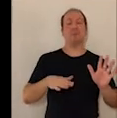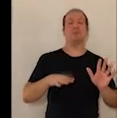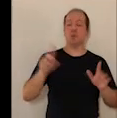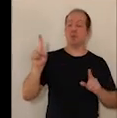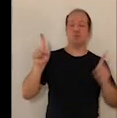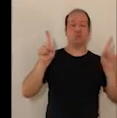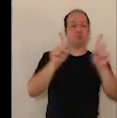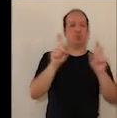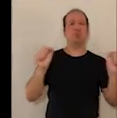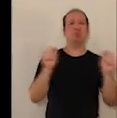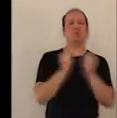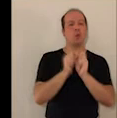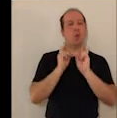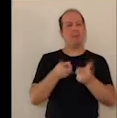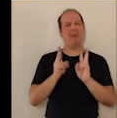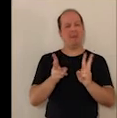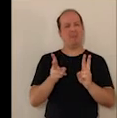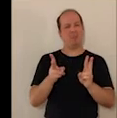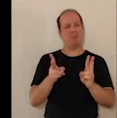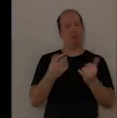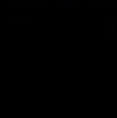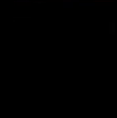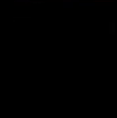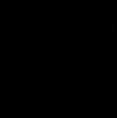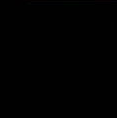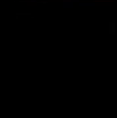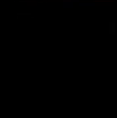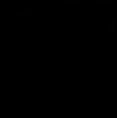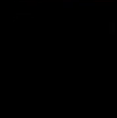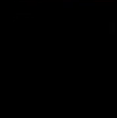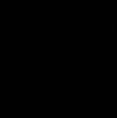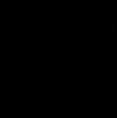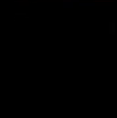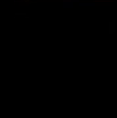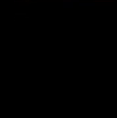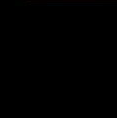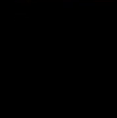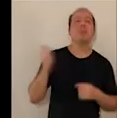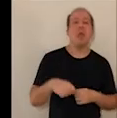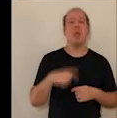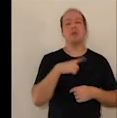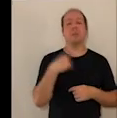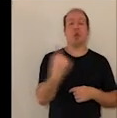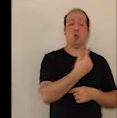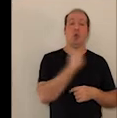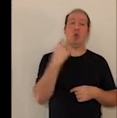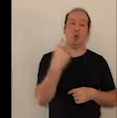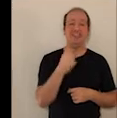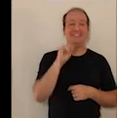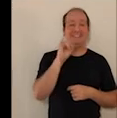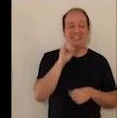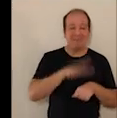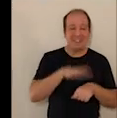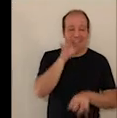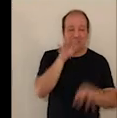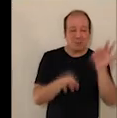amarrados conosco pela mesma corda. E eu saberei puxá-la. Seria um tribunal deveras extraordinário nosso se fizesse